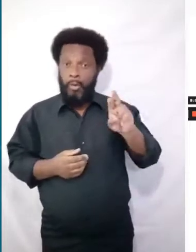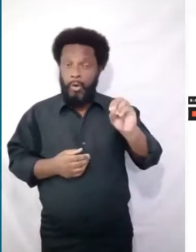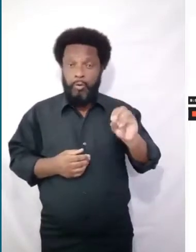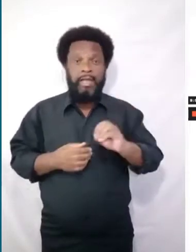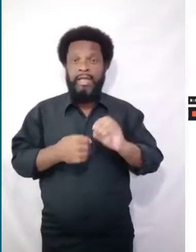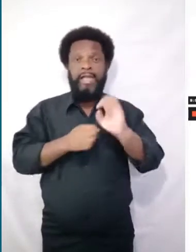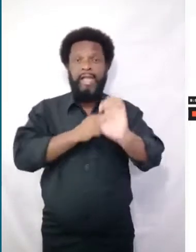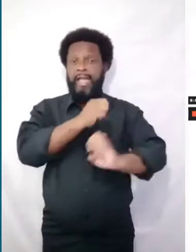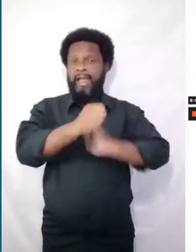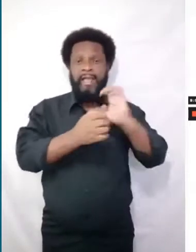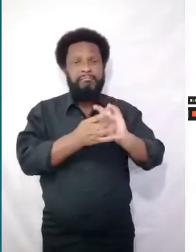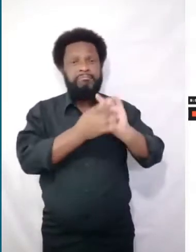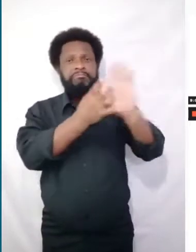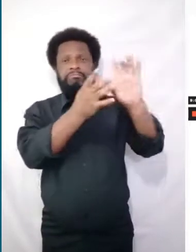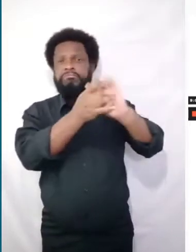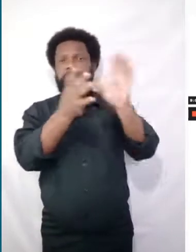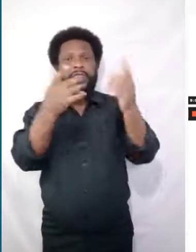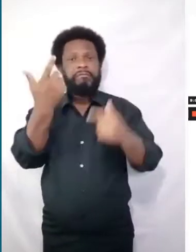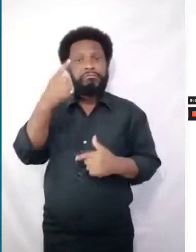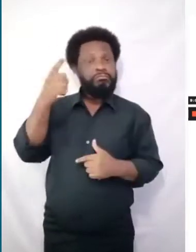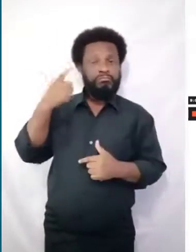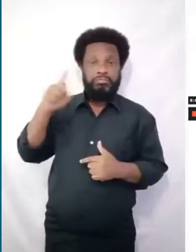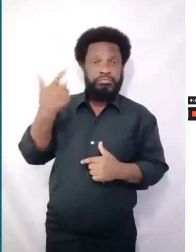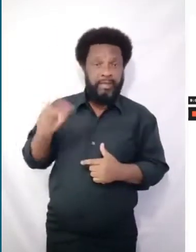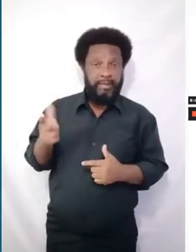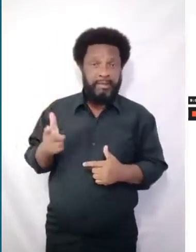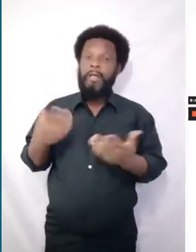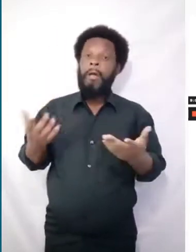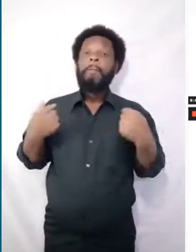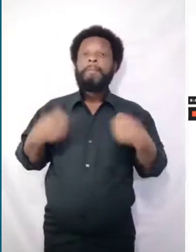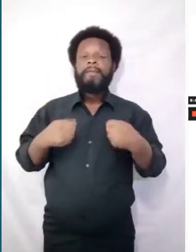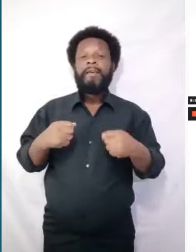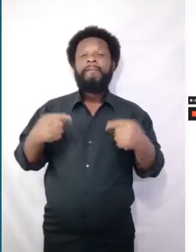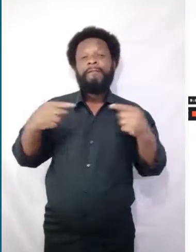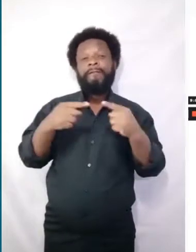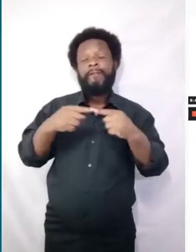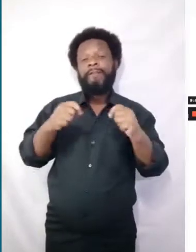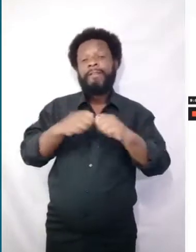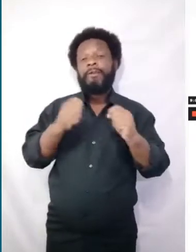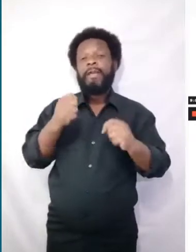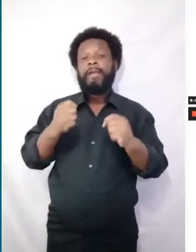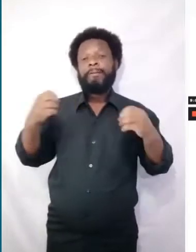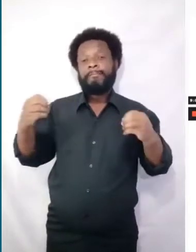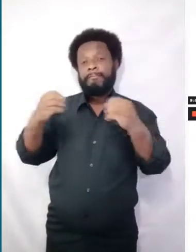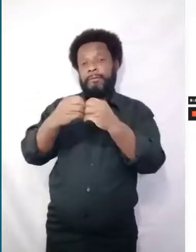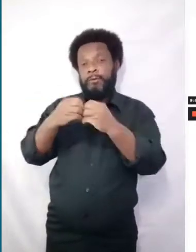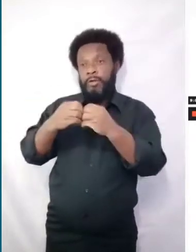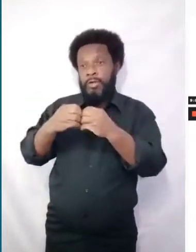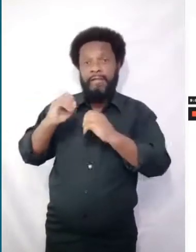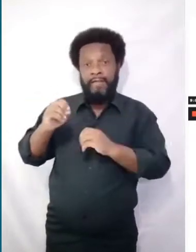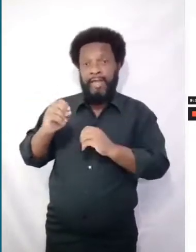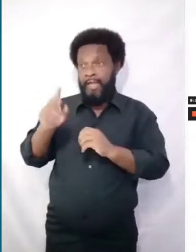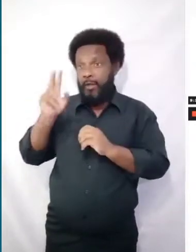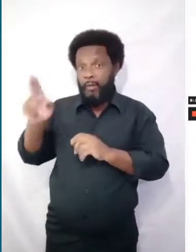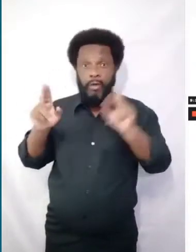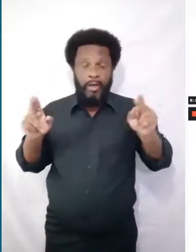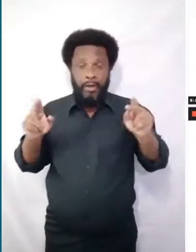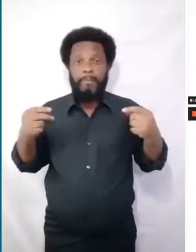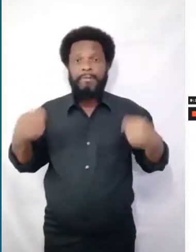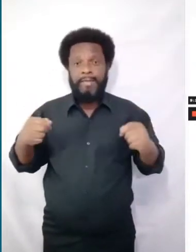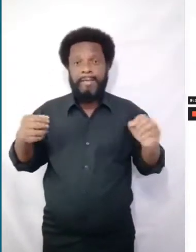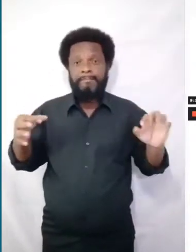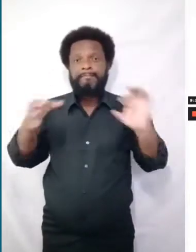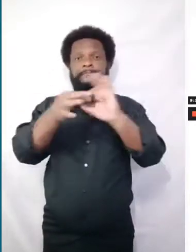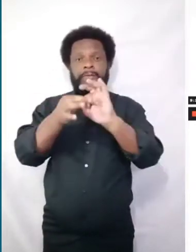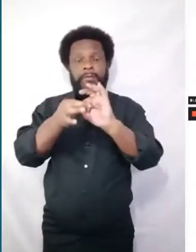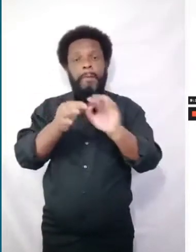os flúors. O boro, ele não tem elétrons livres, né? E o átomo central, ele não tem elétrons livres. Então, o que a gente precisa se ligar aqui é a distância